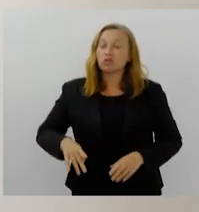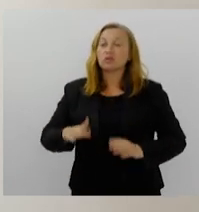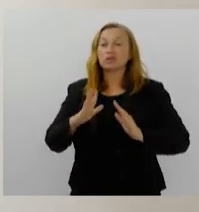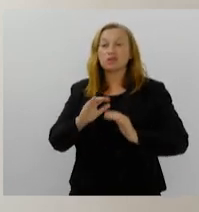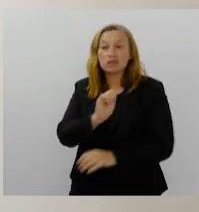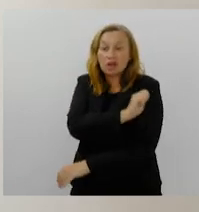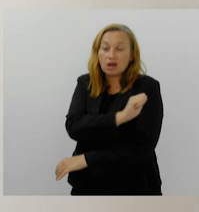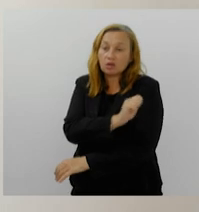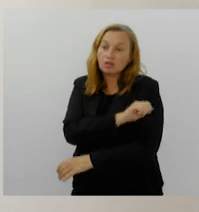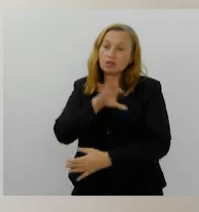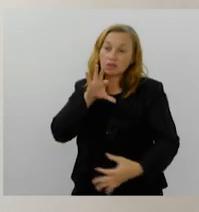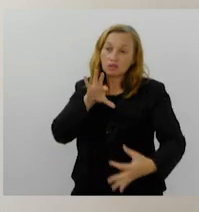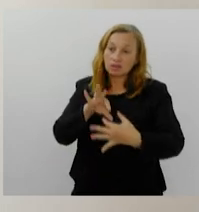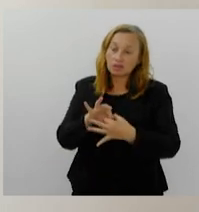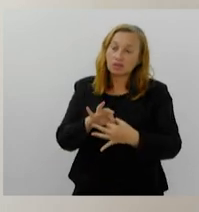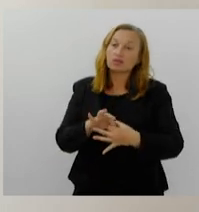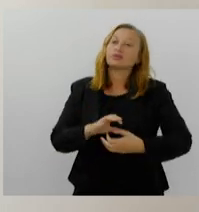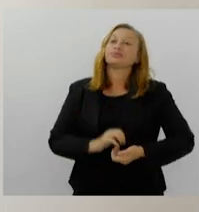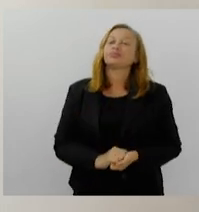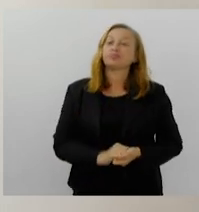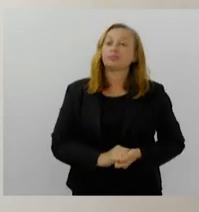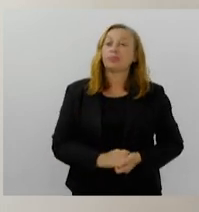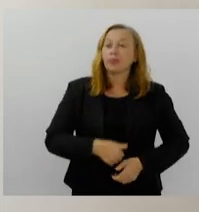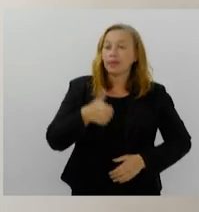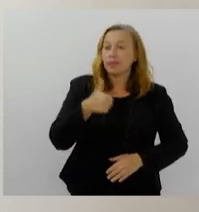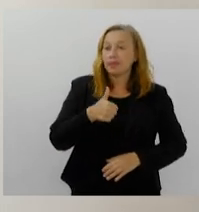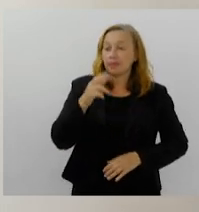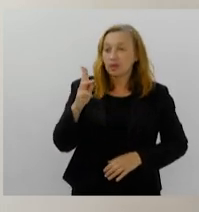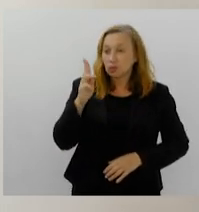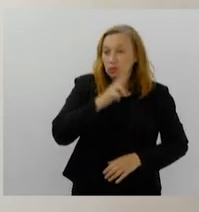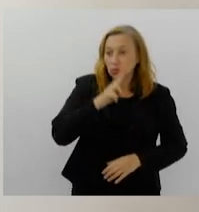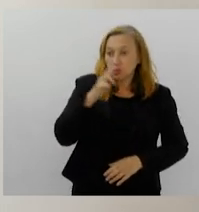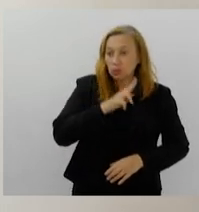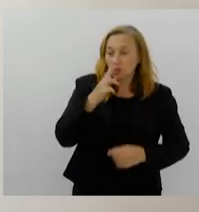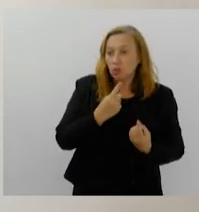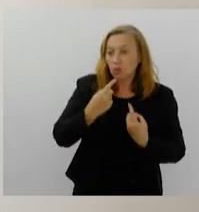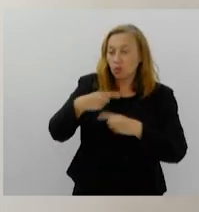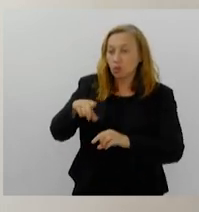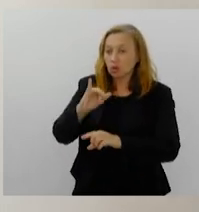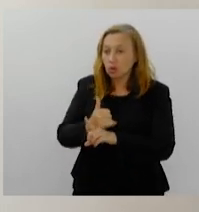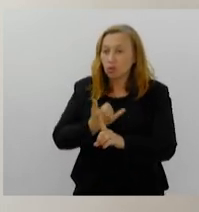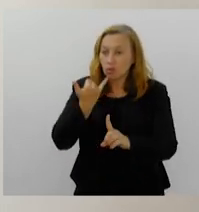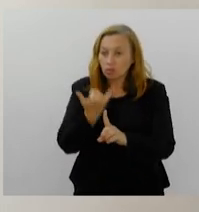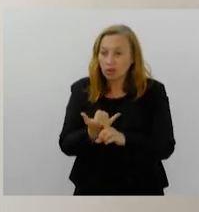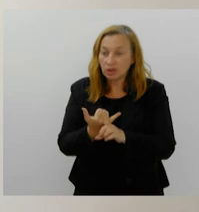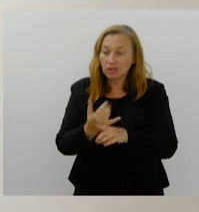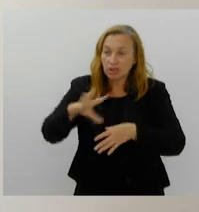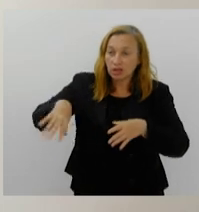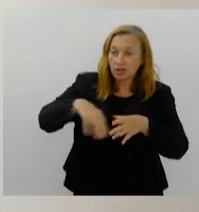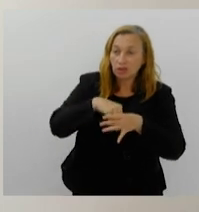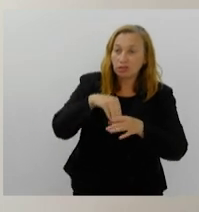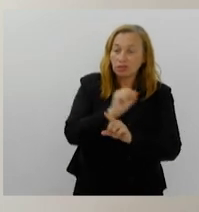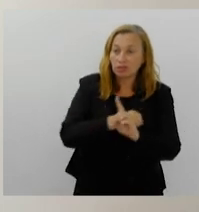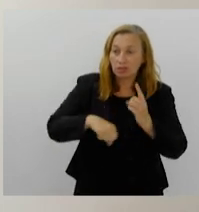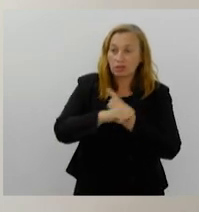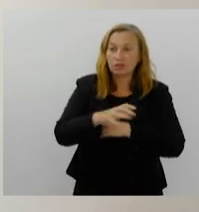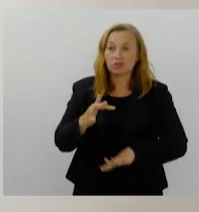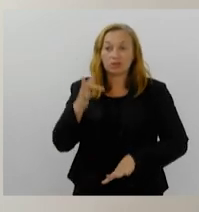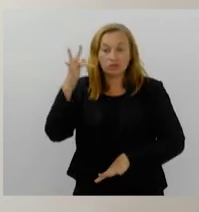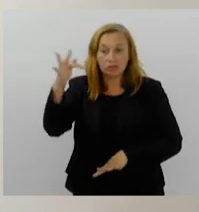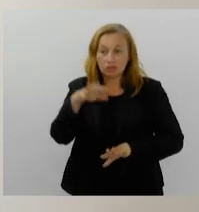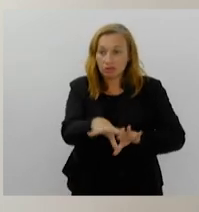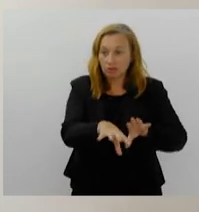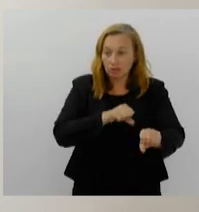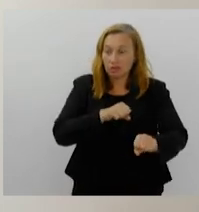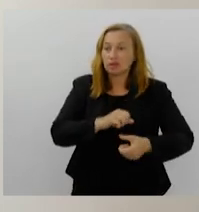se engajam nessa lição. Primeiros socorros e combate ao bullying integram a sociedade do futuro em